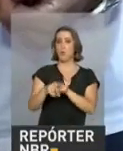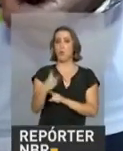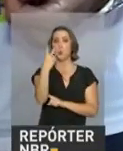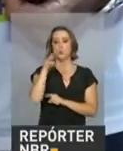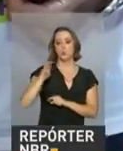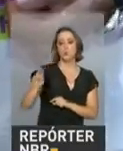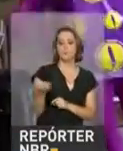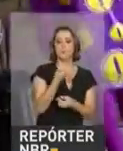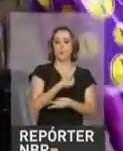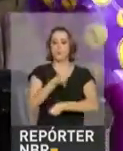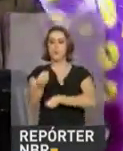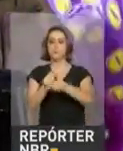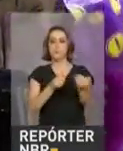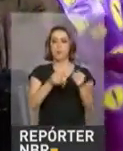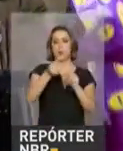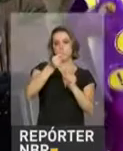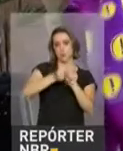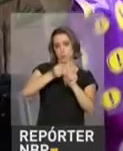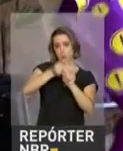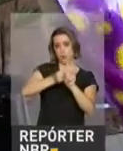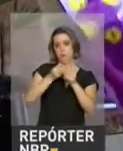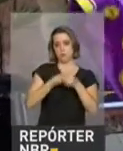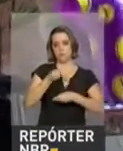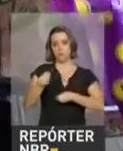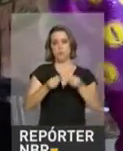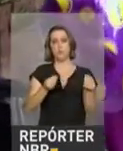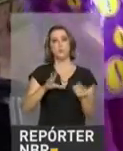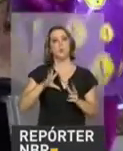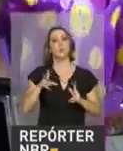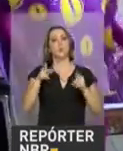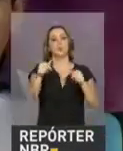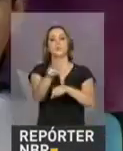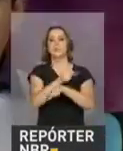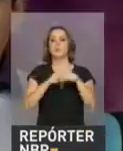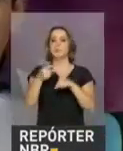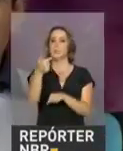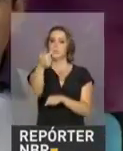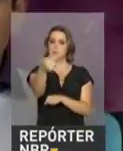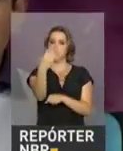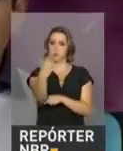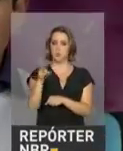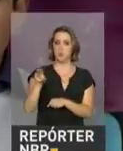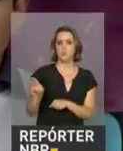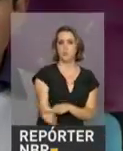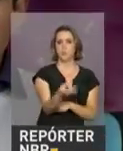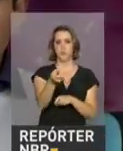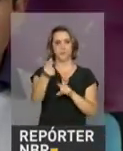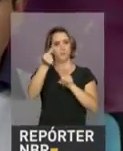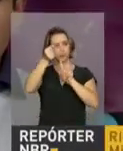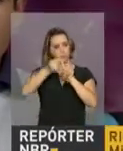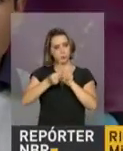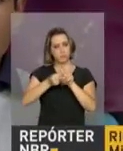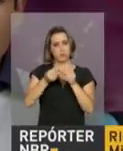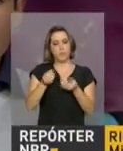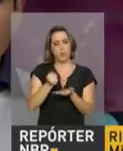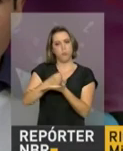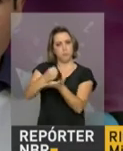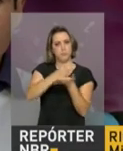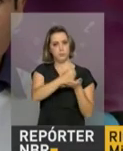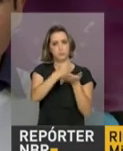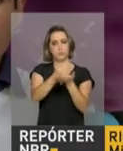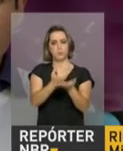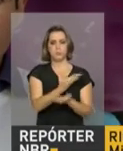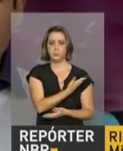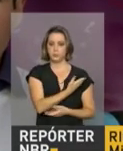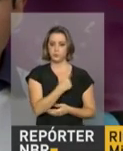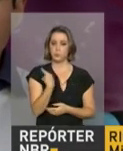serão distribuídos e no país, um total de 74 milhões. É muito importante, especialmente aos jovens, nós